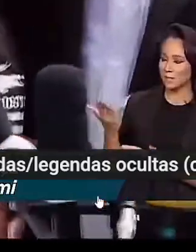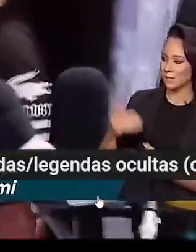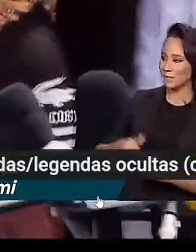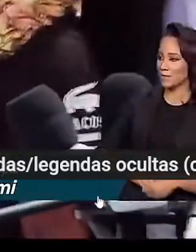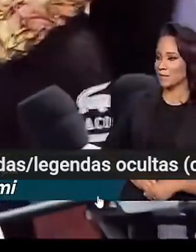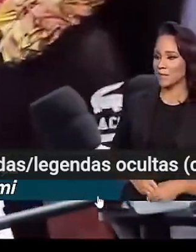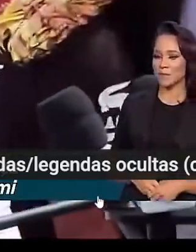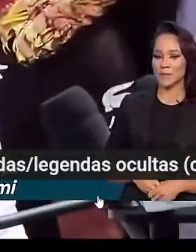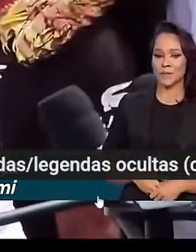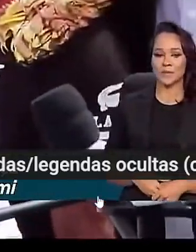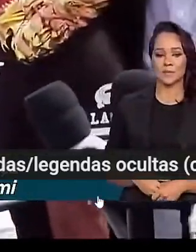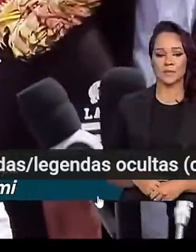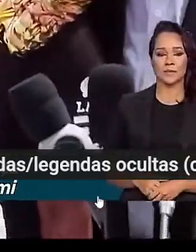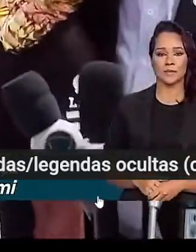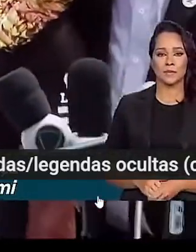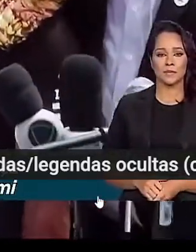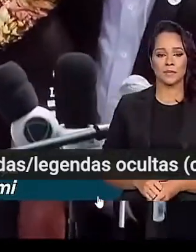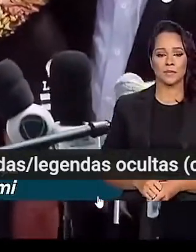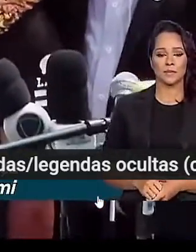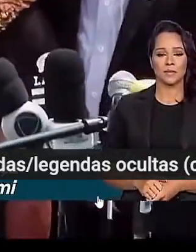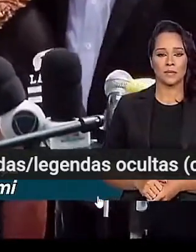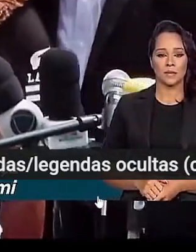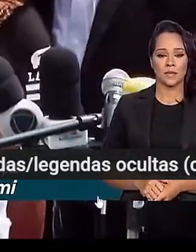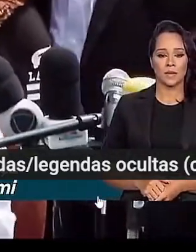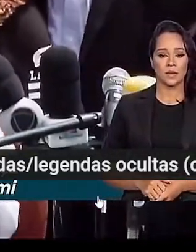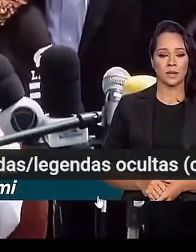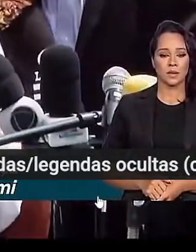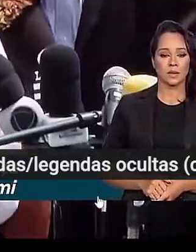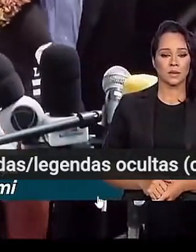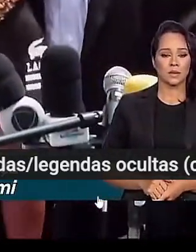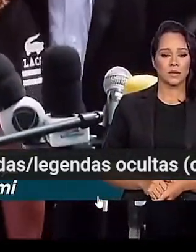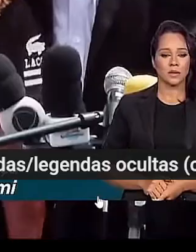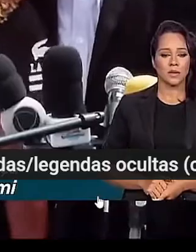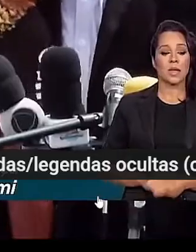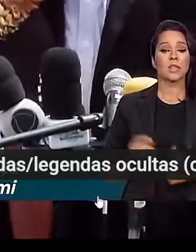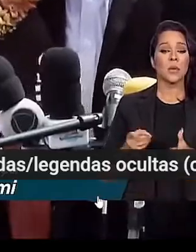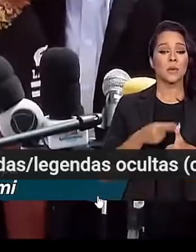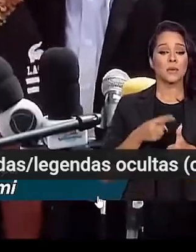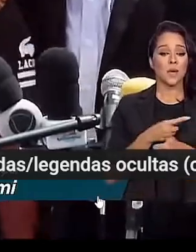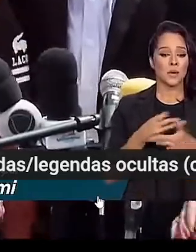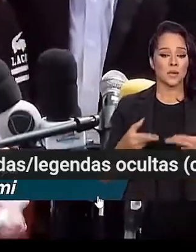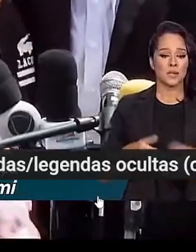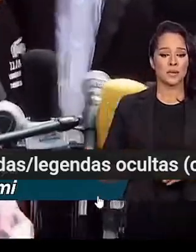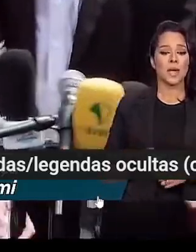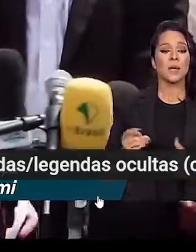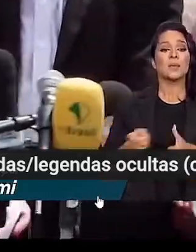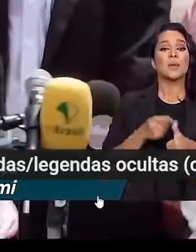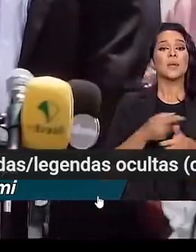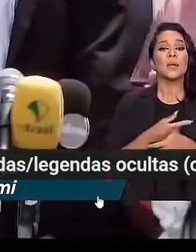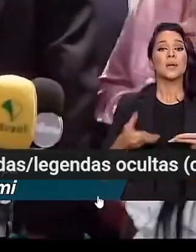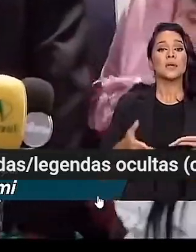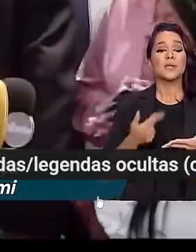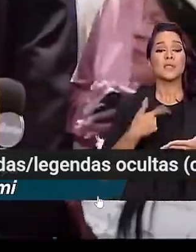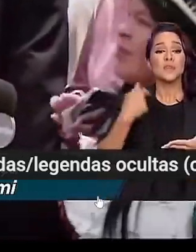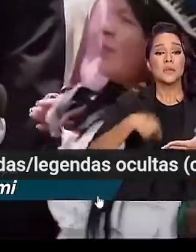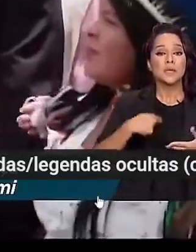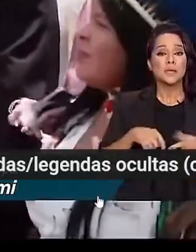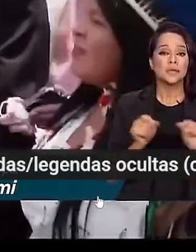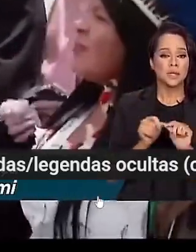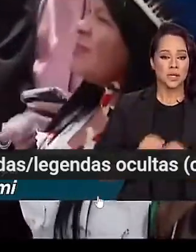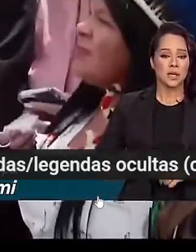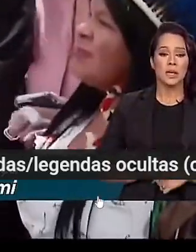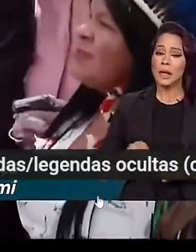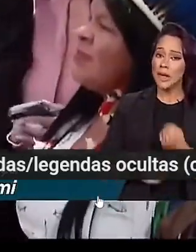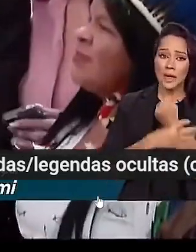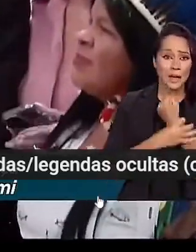fazer terror. Cadeia neles. E ainda tem gente que critica o ministro Alexandre de Moraes por estar